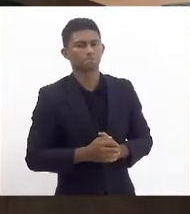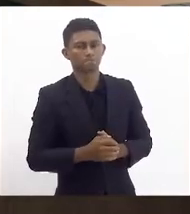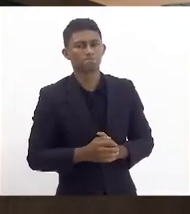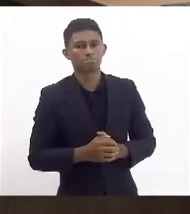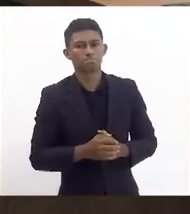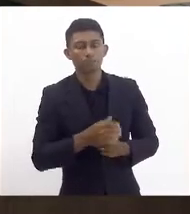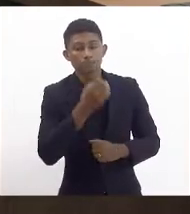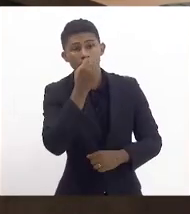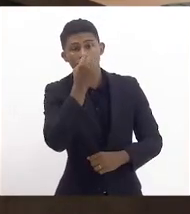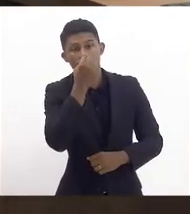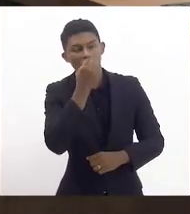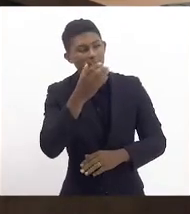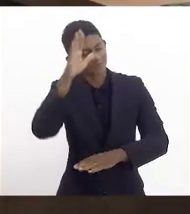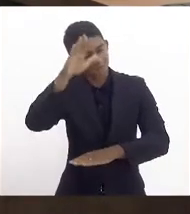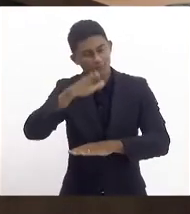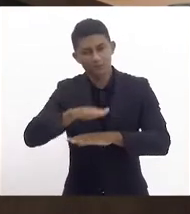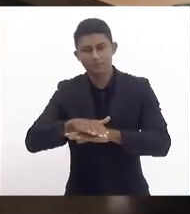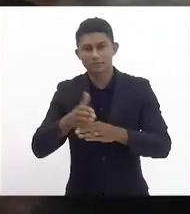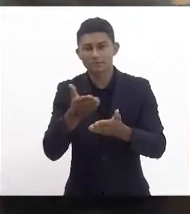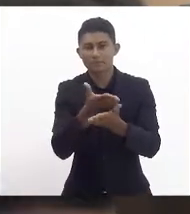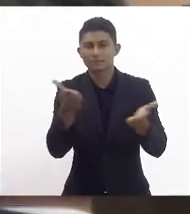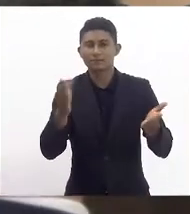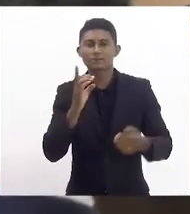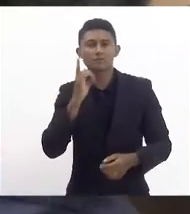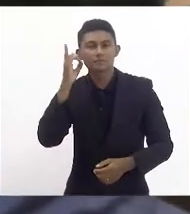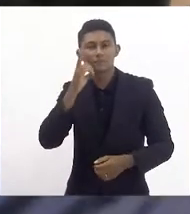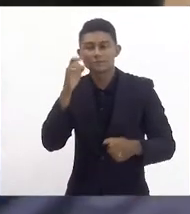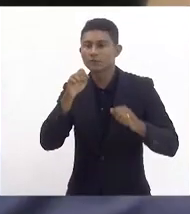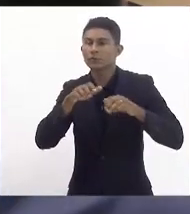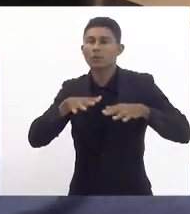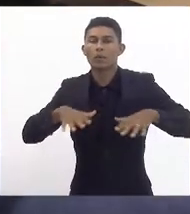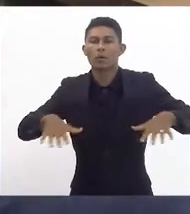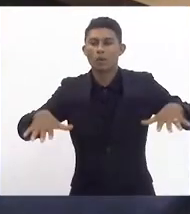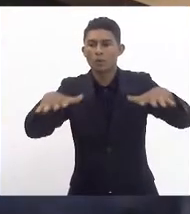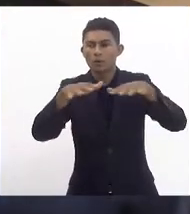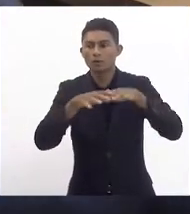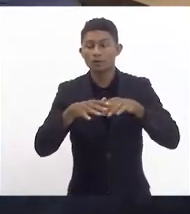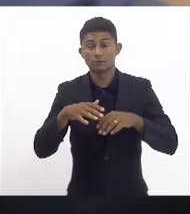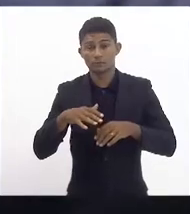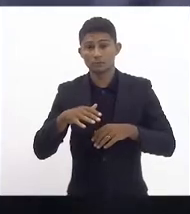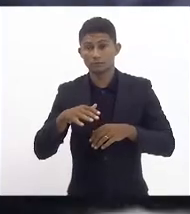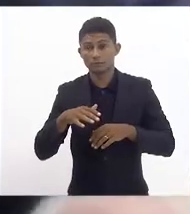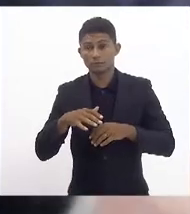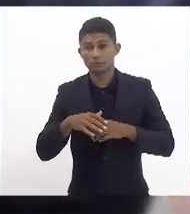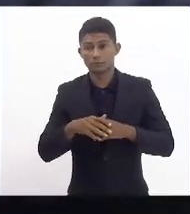Boa tarde a todos os deputados e deputadas. Estamos aqui analisando...